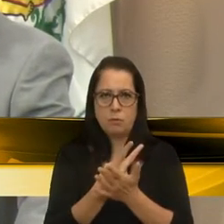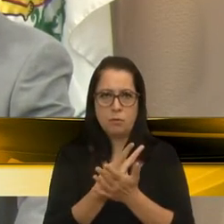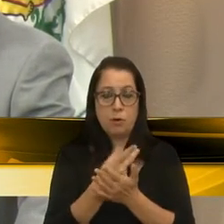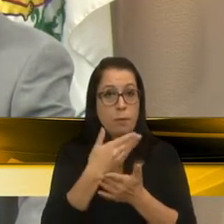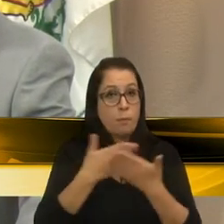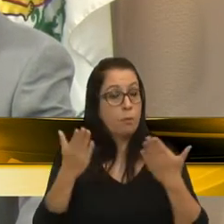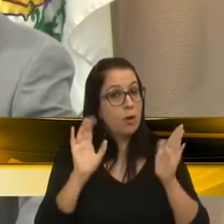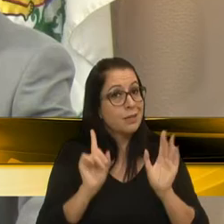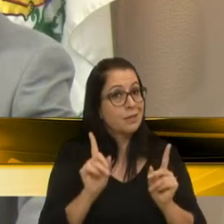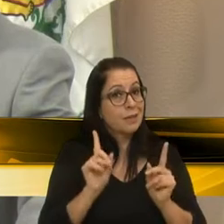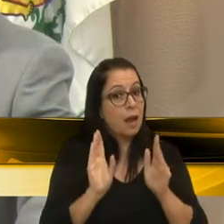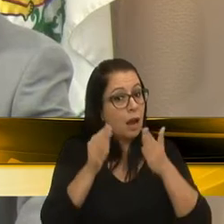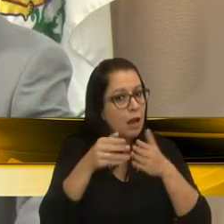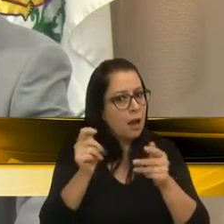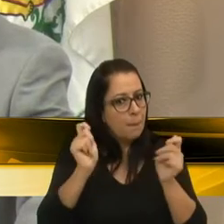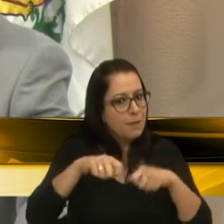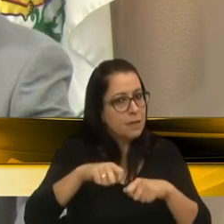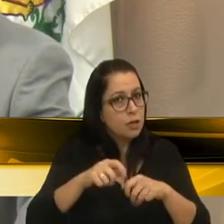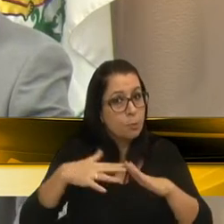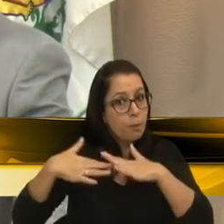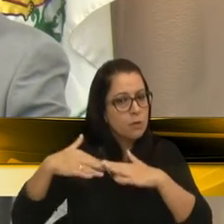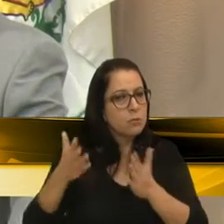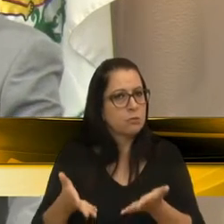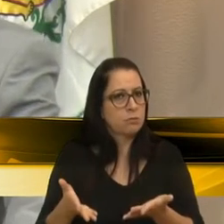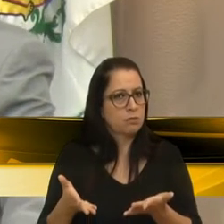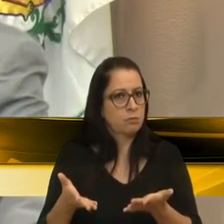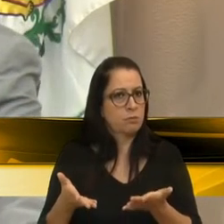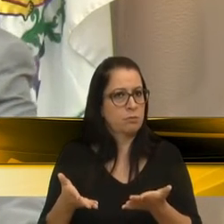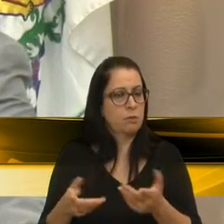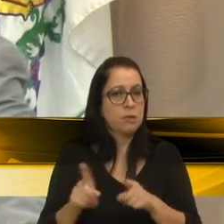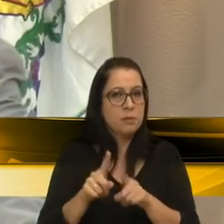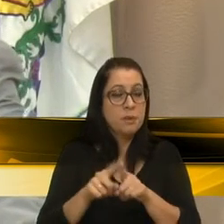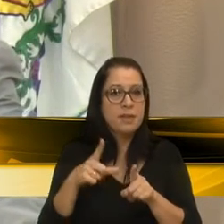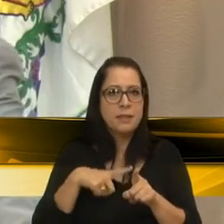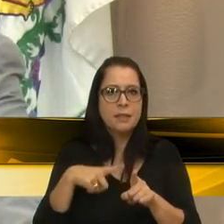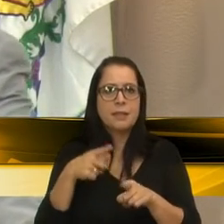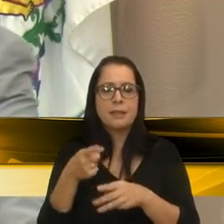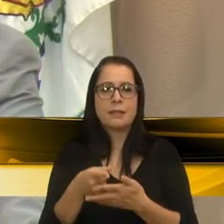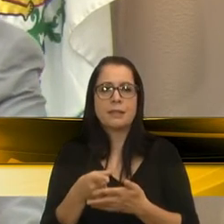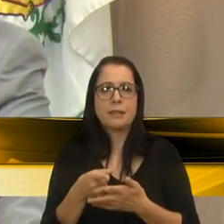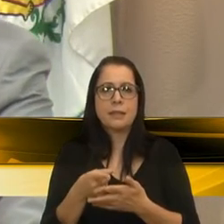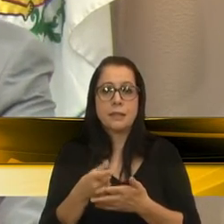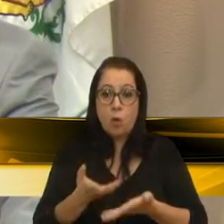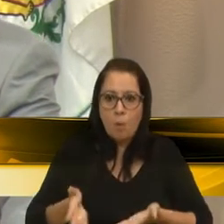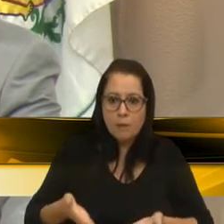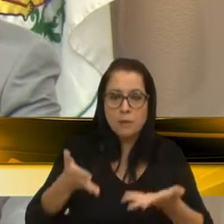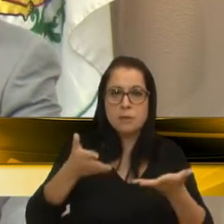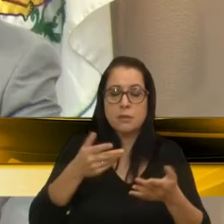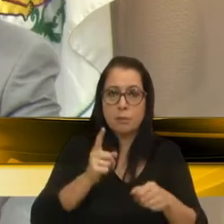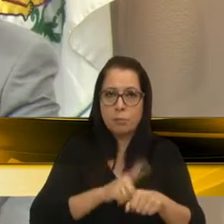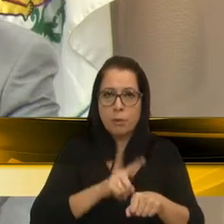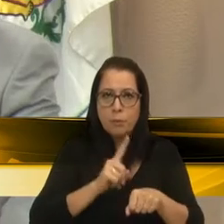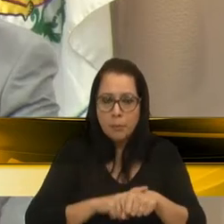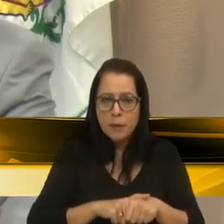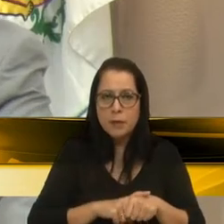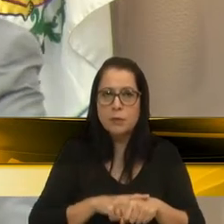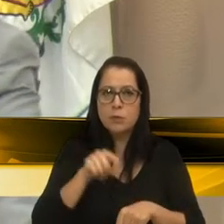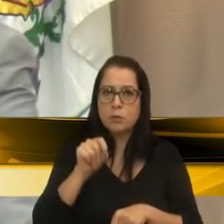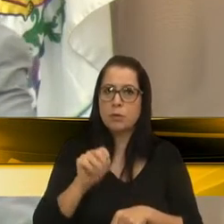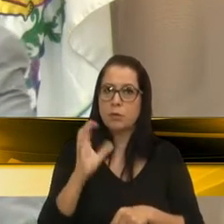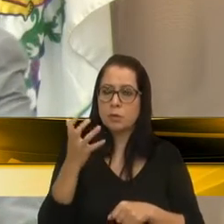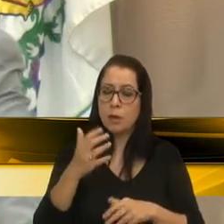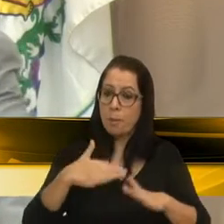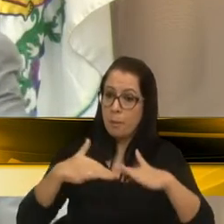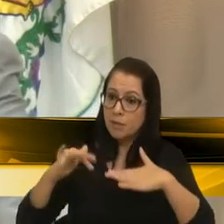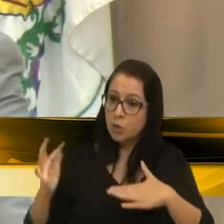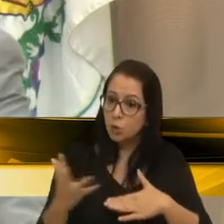perder a capacidade de mobilização agora. Inclusive, quem tem que ser o puxador a partir desse momento, dessa situação, e